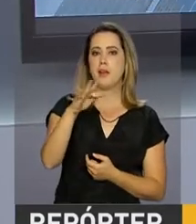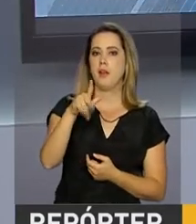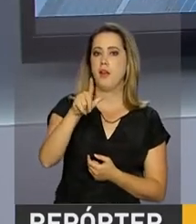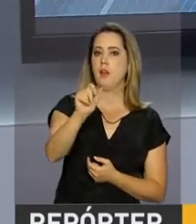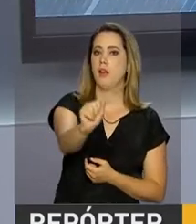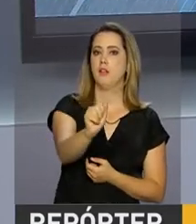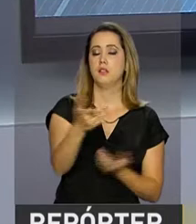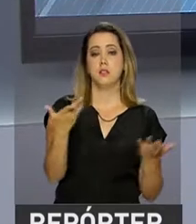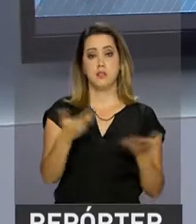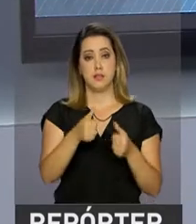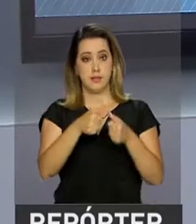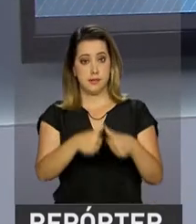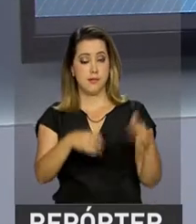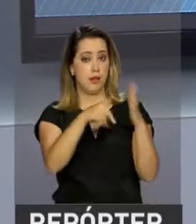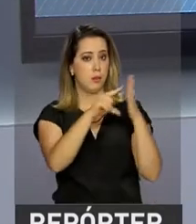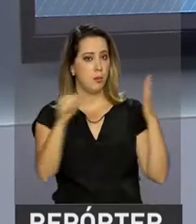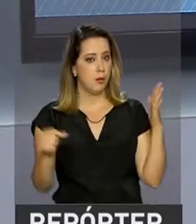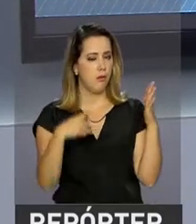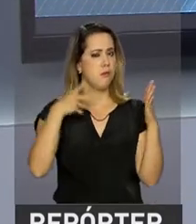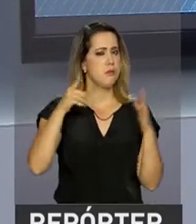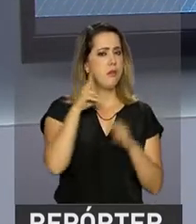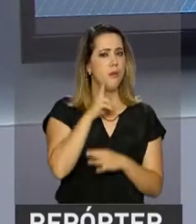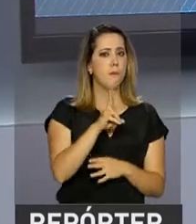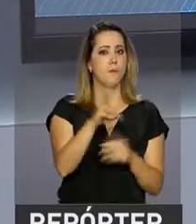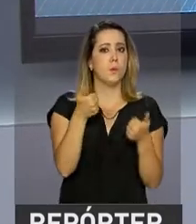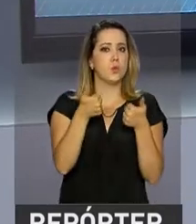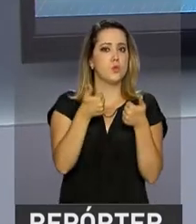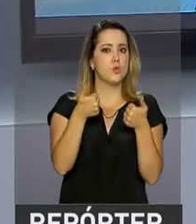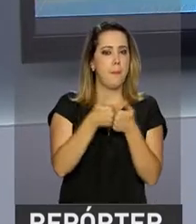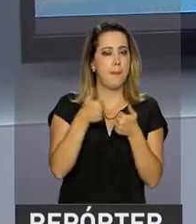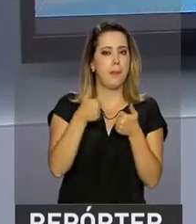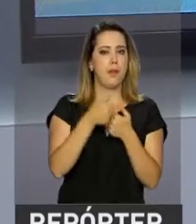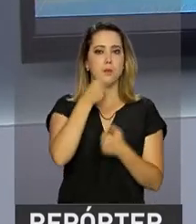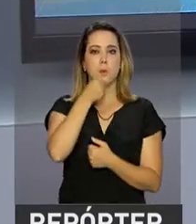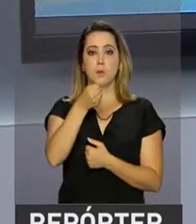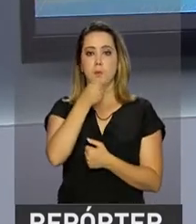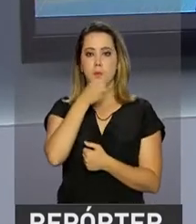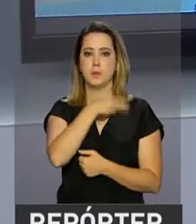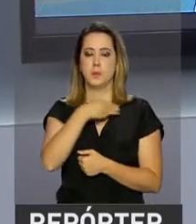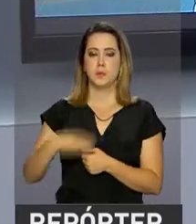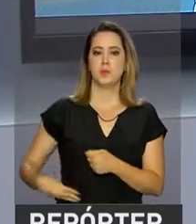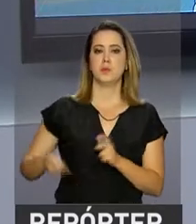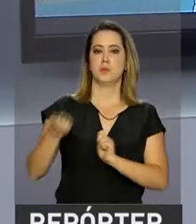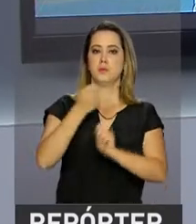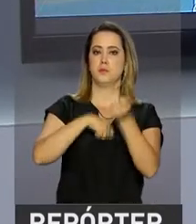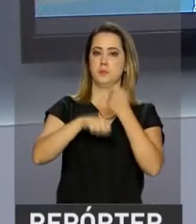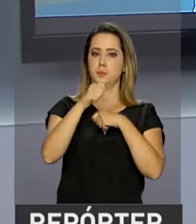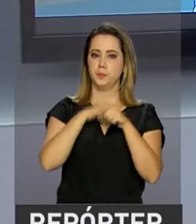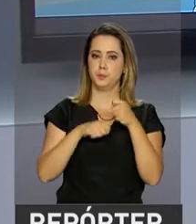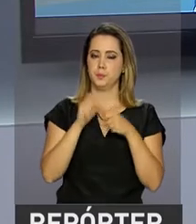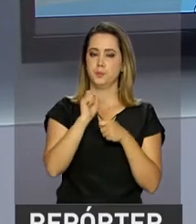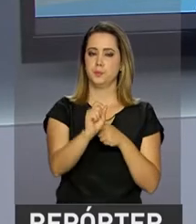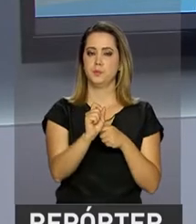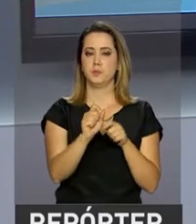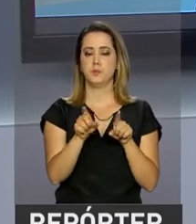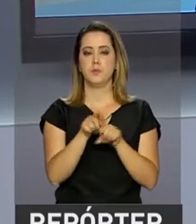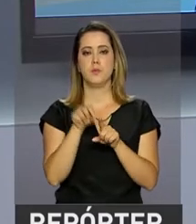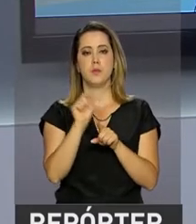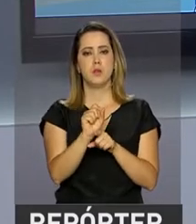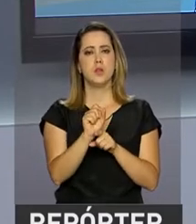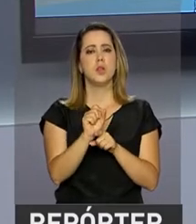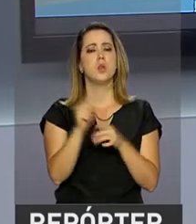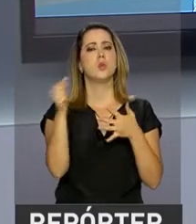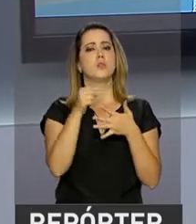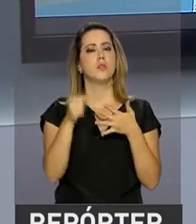noronha que está no palácio do planalto e acompanhou a coletiva de imprensa com o ministro da fazenda henrique meirelles